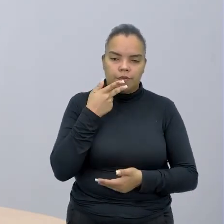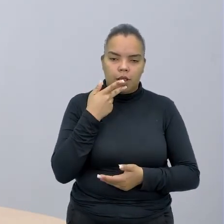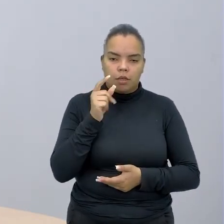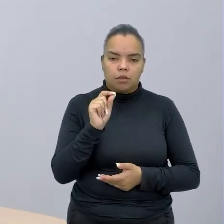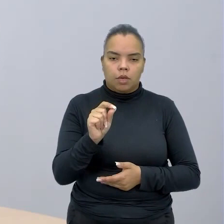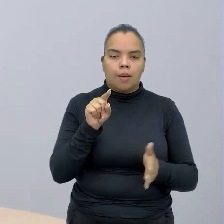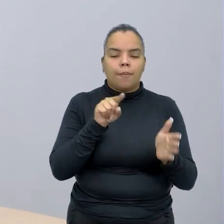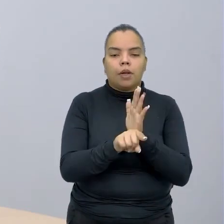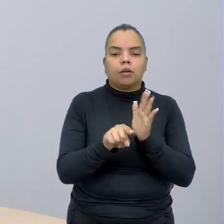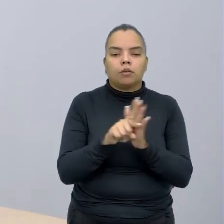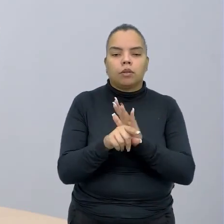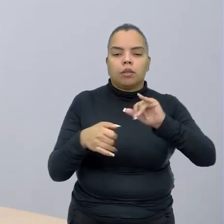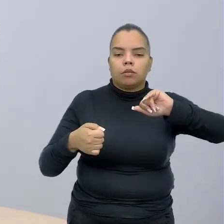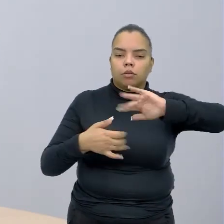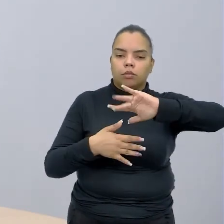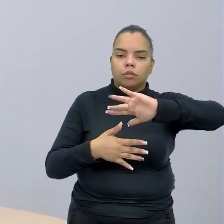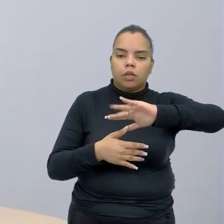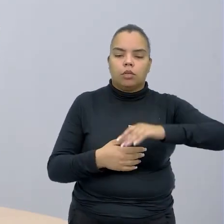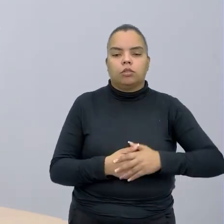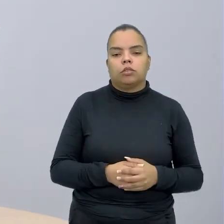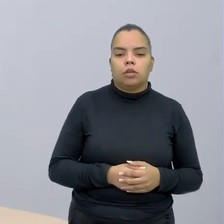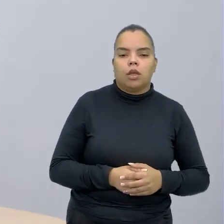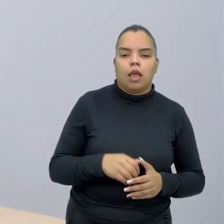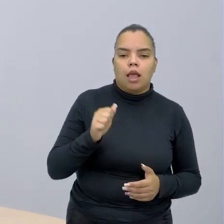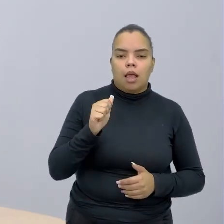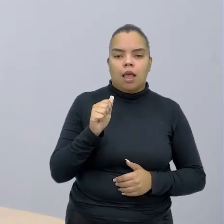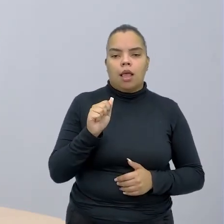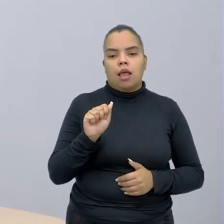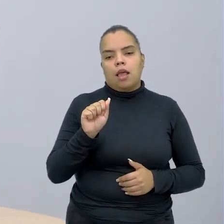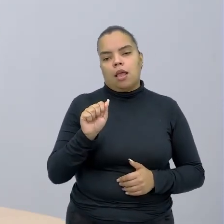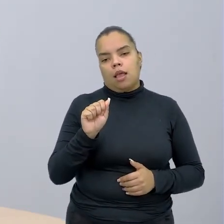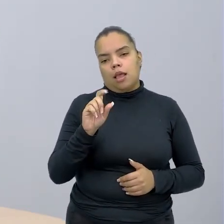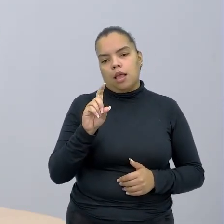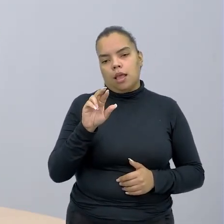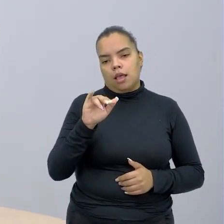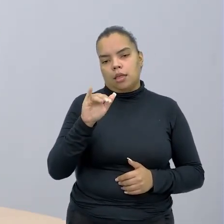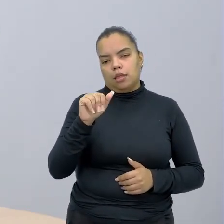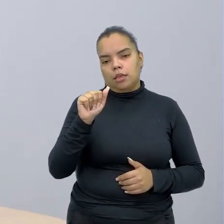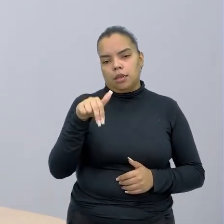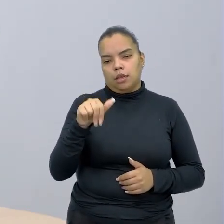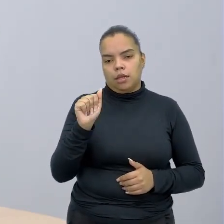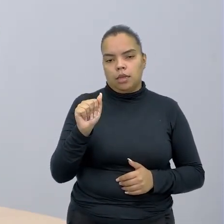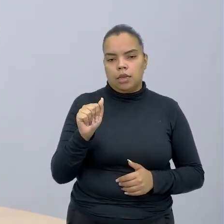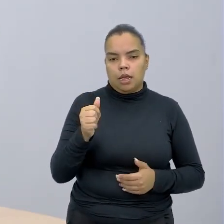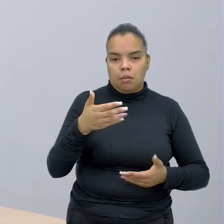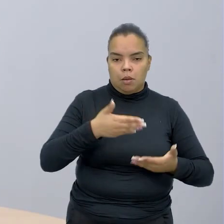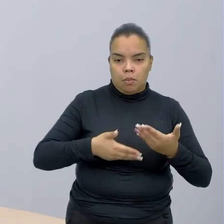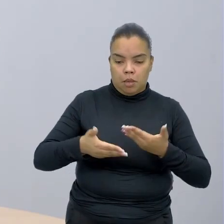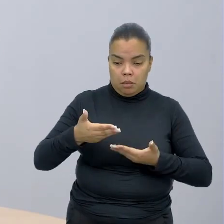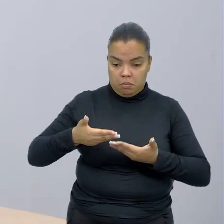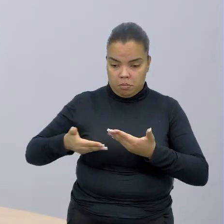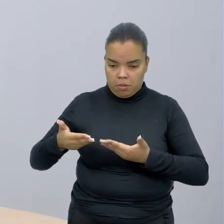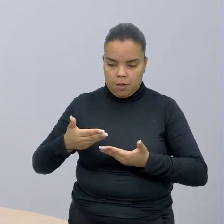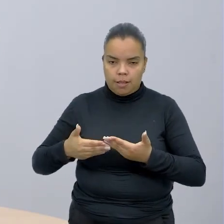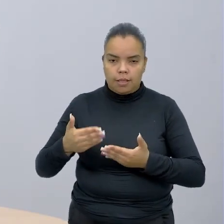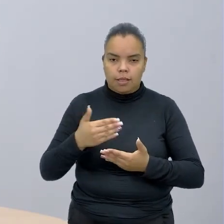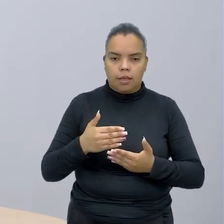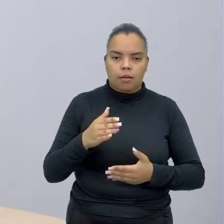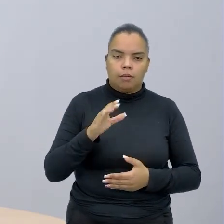essa pergunta do chat. A Adriana Prudente fala, a cadeia ecológica de contaminação da energia nuclear. Parabéns.